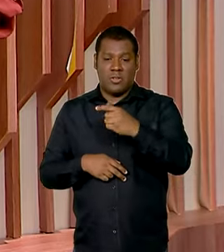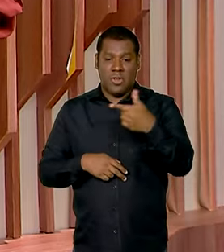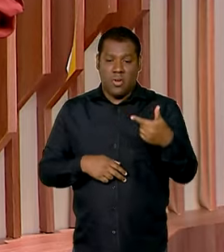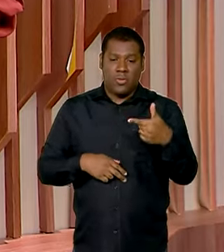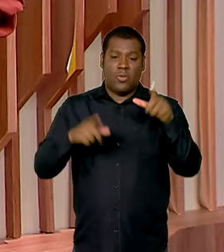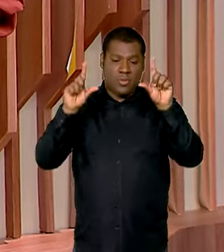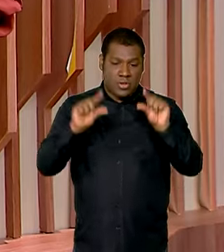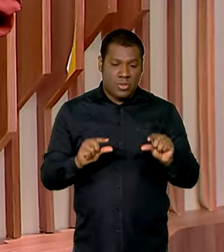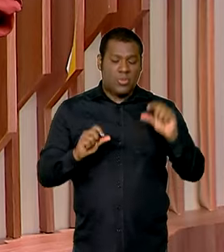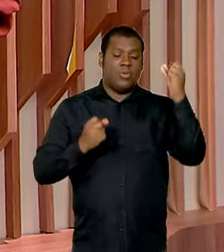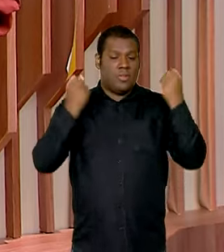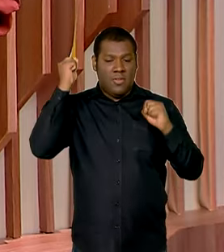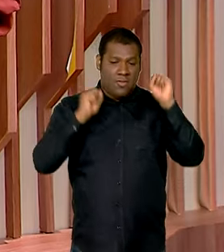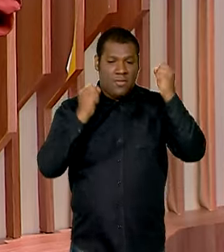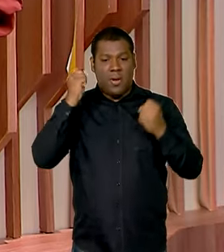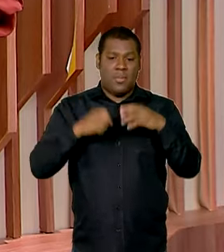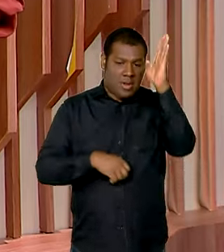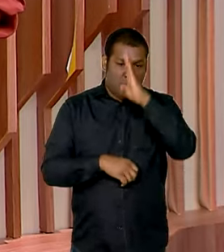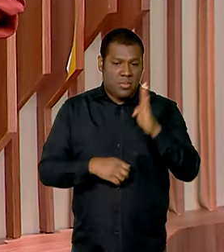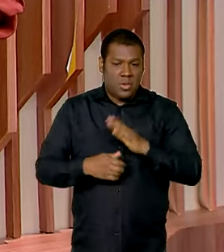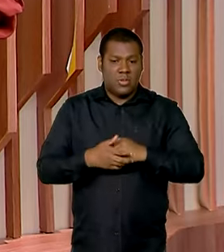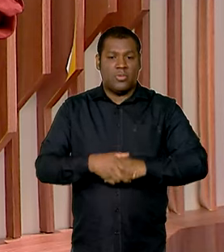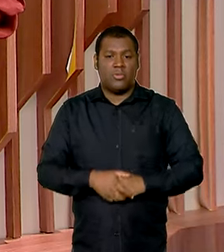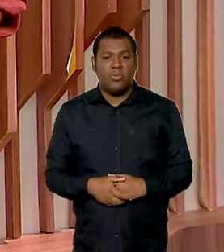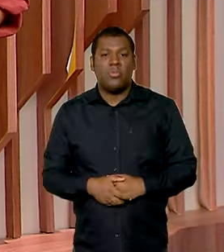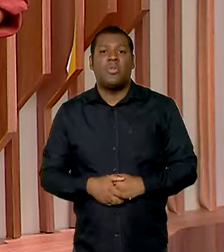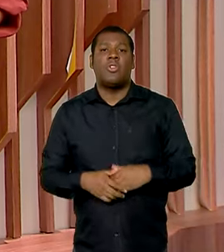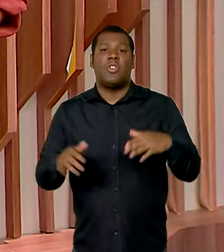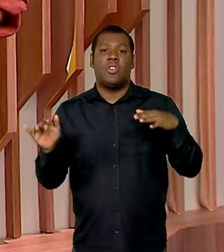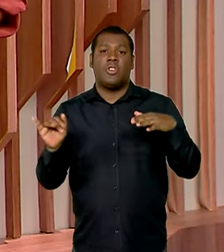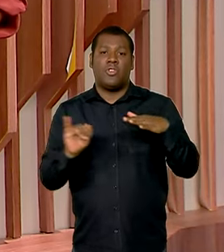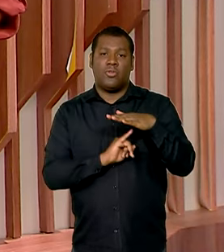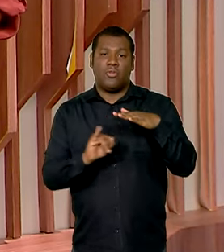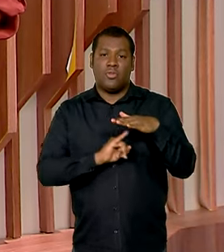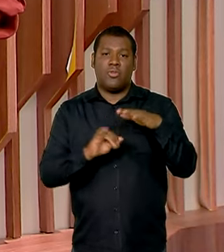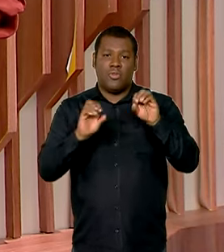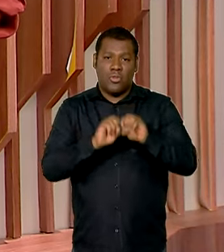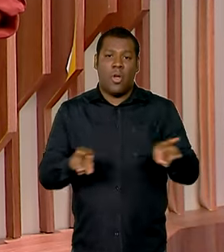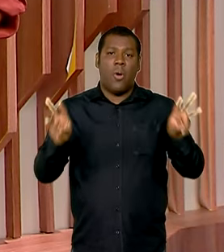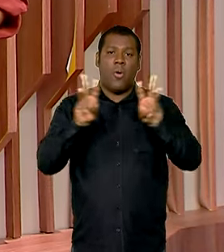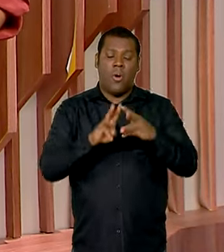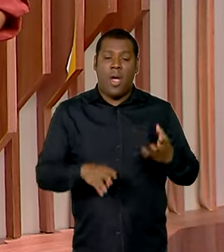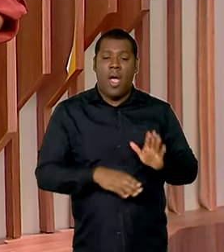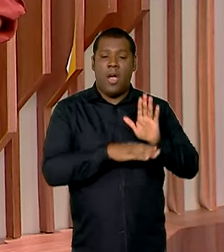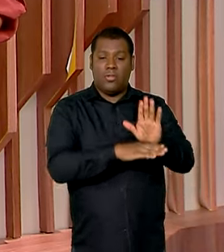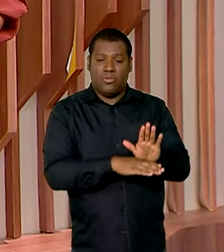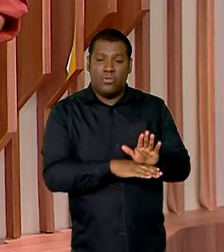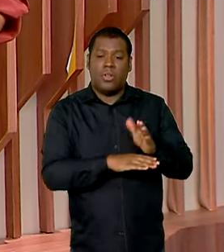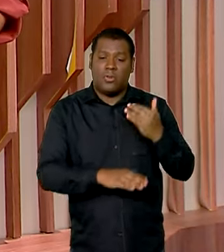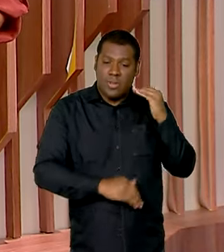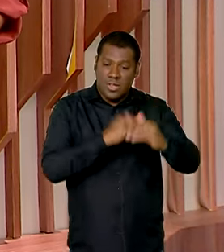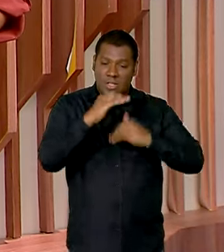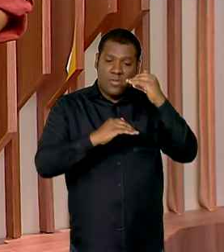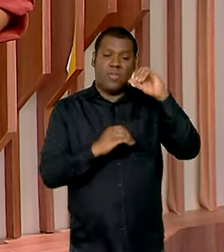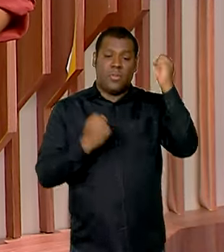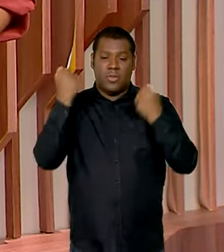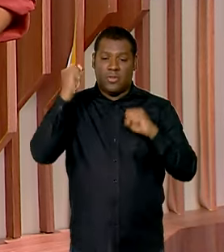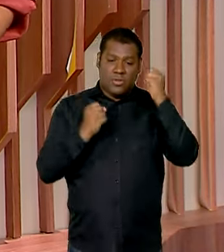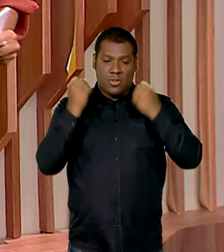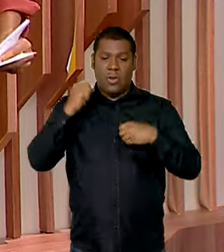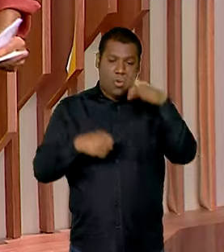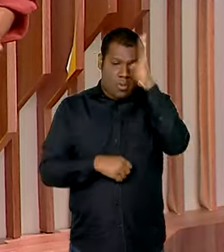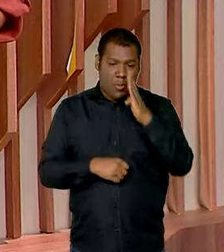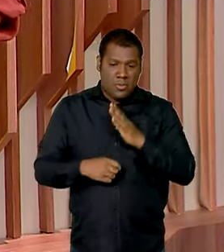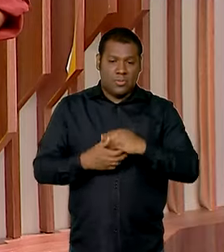brasileira. Os valores vêm da Organização das Nações Unidas para o Desenvolvimento Industrial, a Unido,